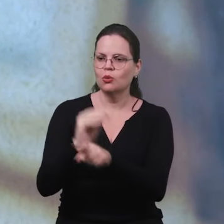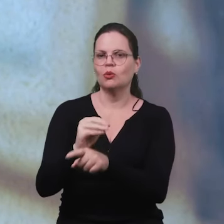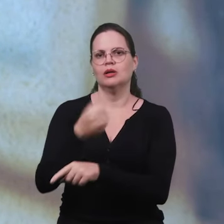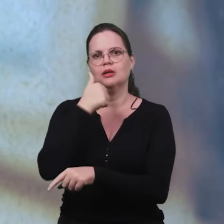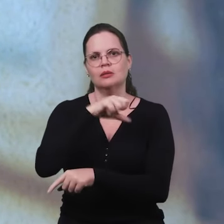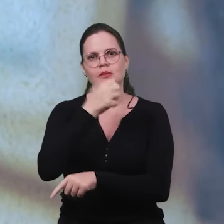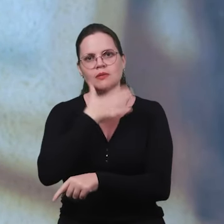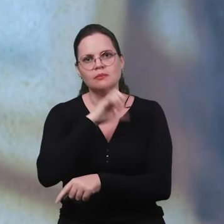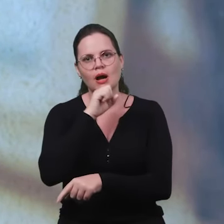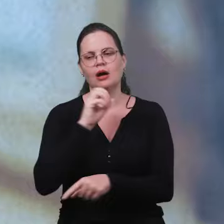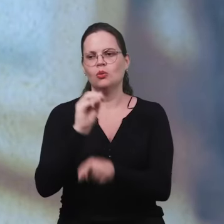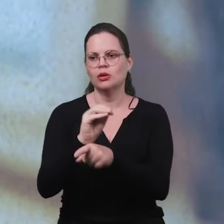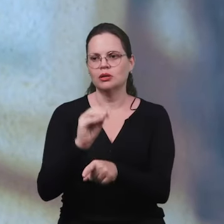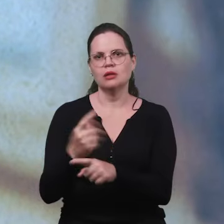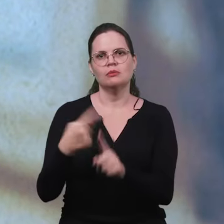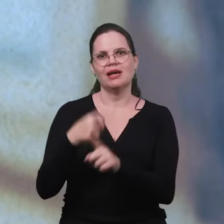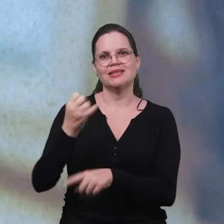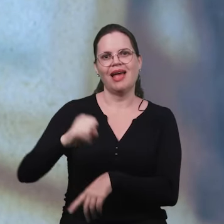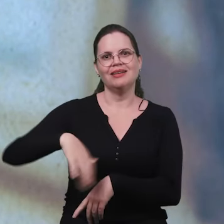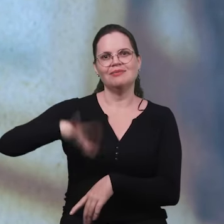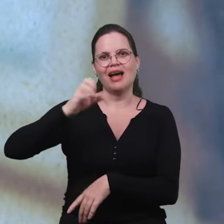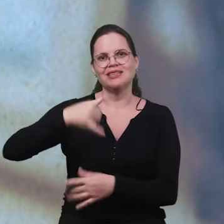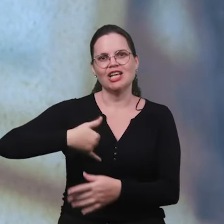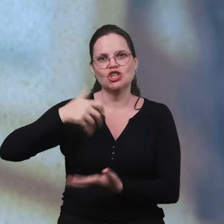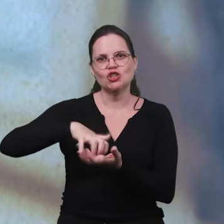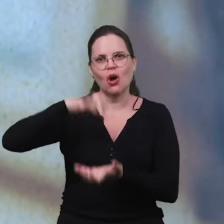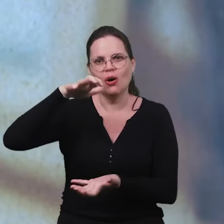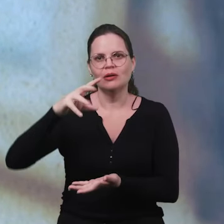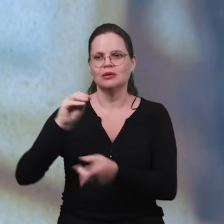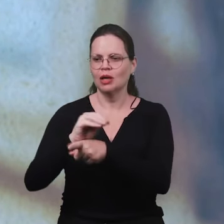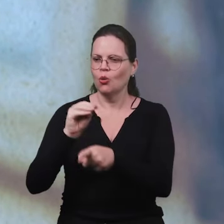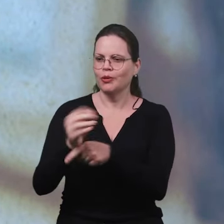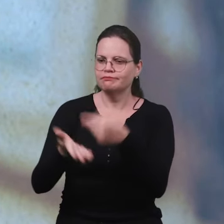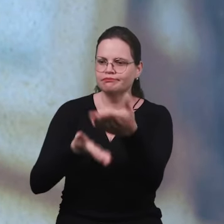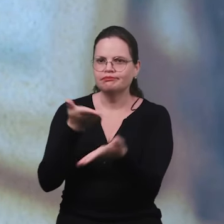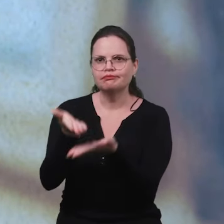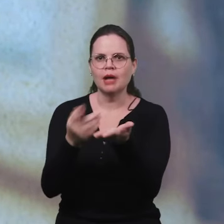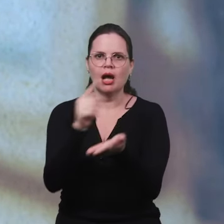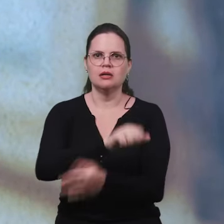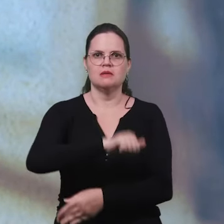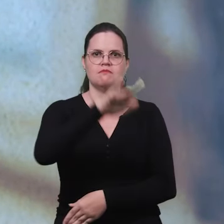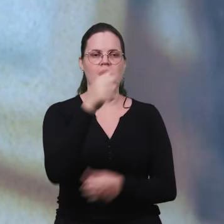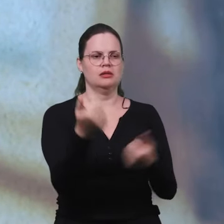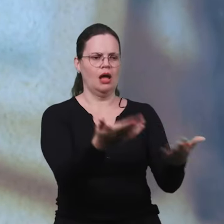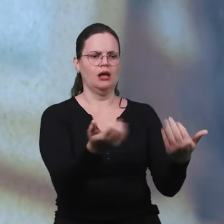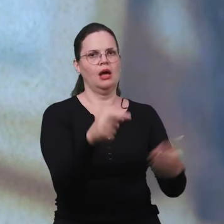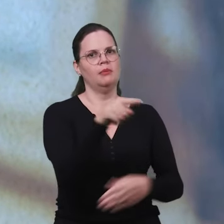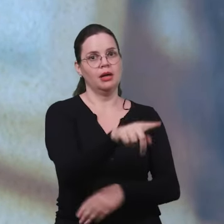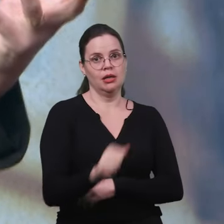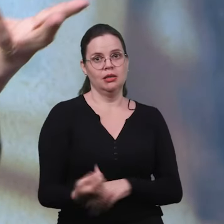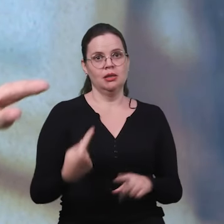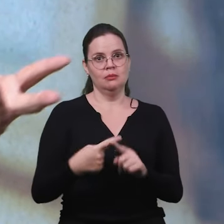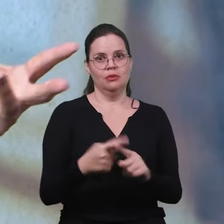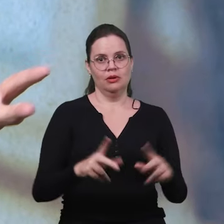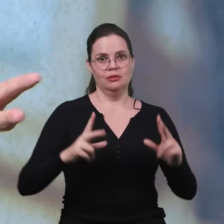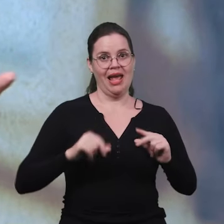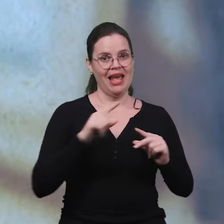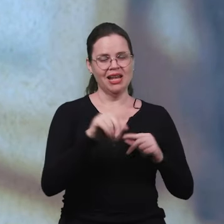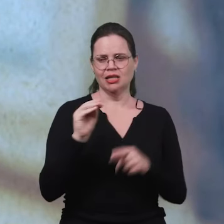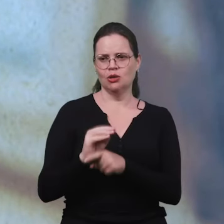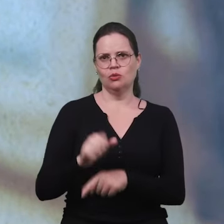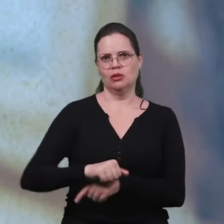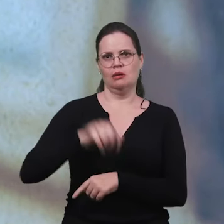se dedicando, principalmente nos últimos tempos da vida dele, trazendo um grande benefício, que é a possibilidade desse filho, desse herdeiro zeloso,